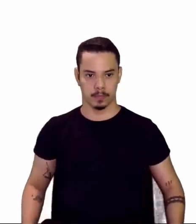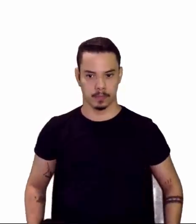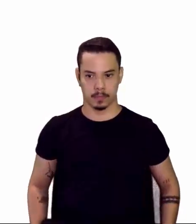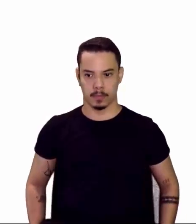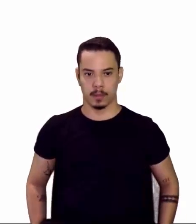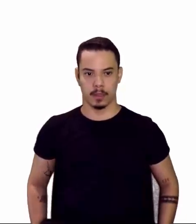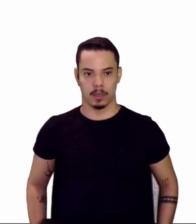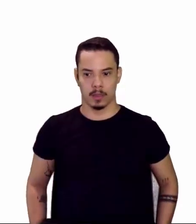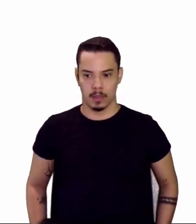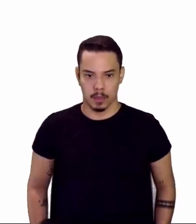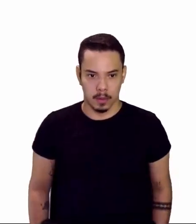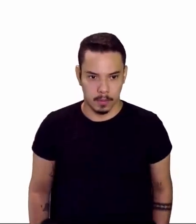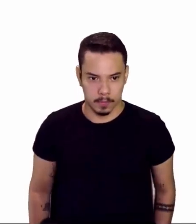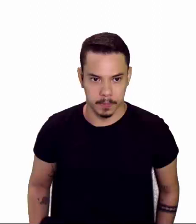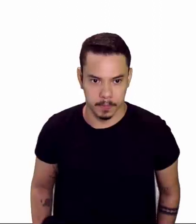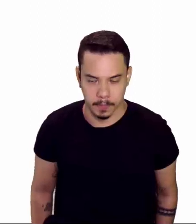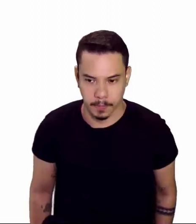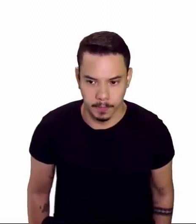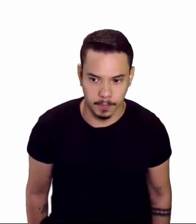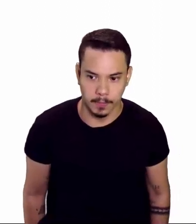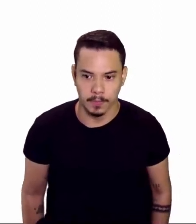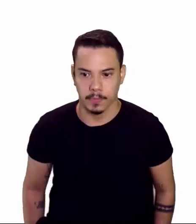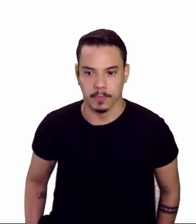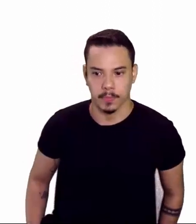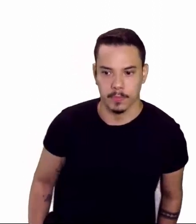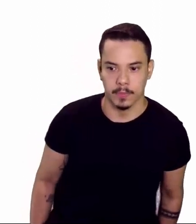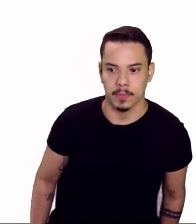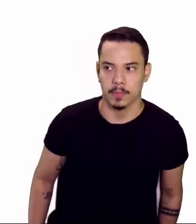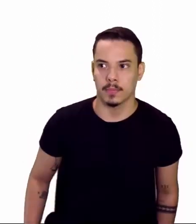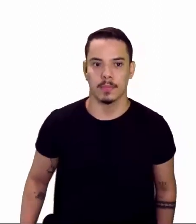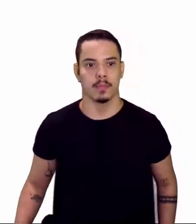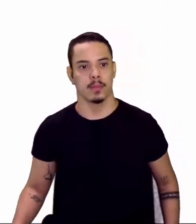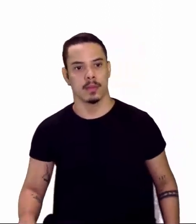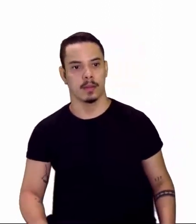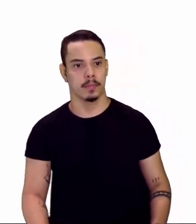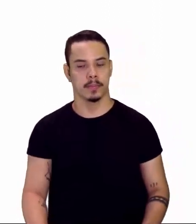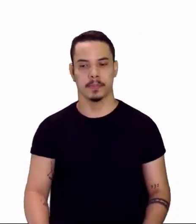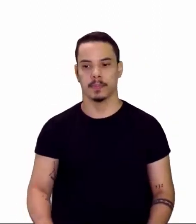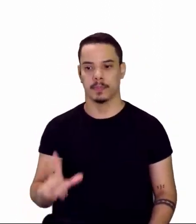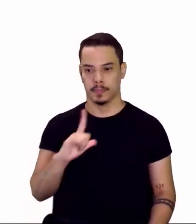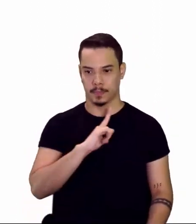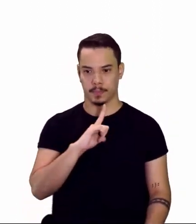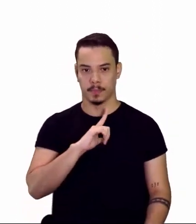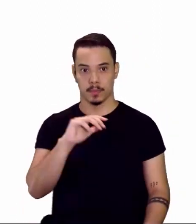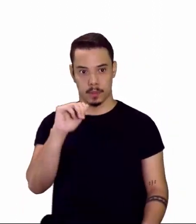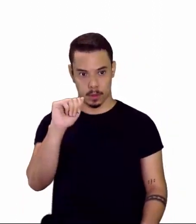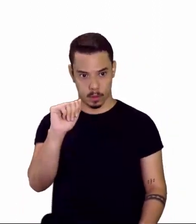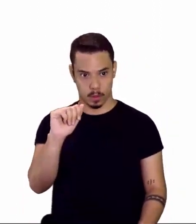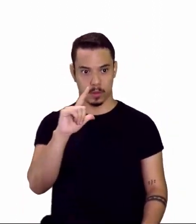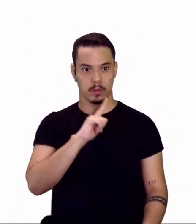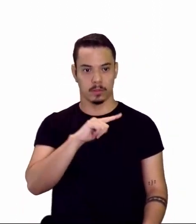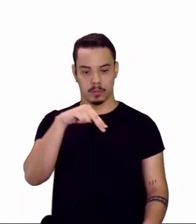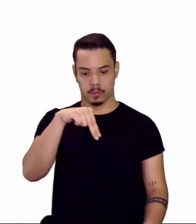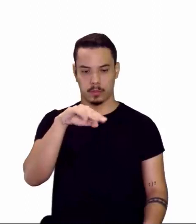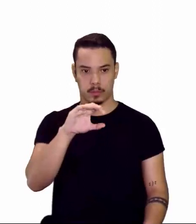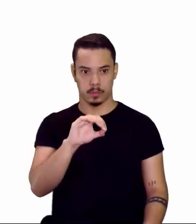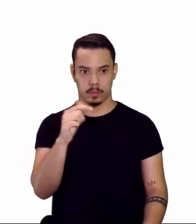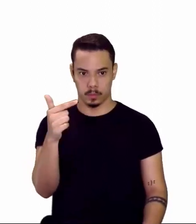NO2 contém o nitrogênio, BF3 contém o boro